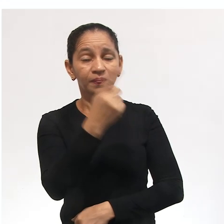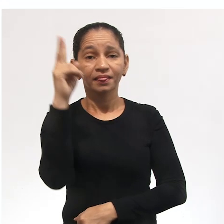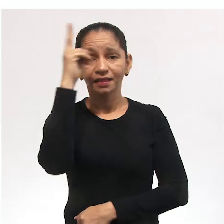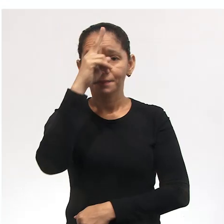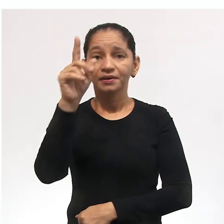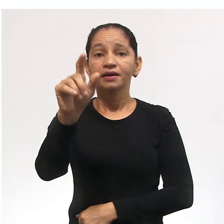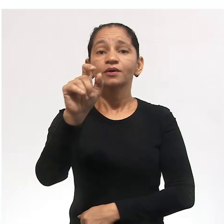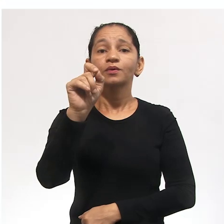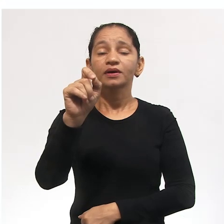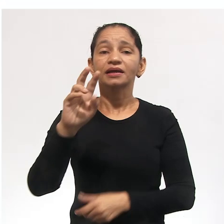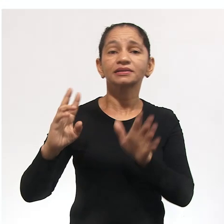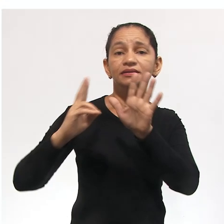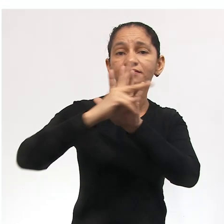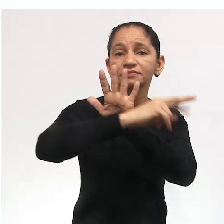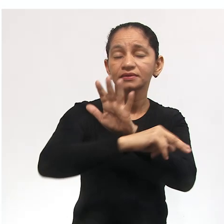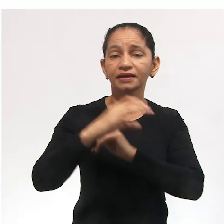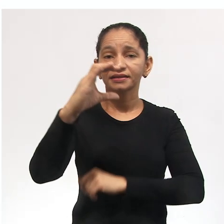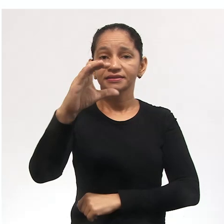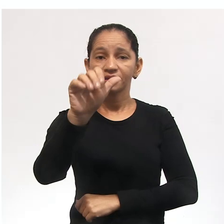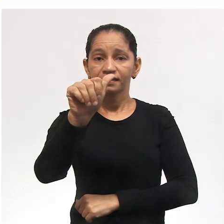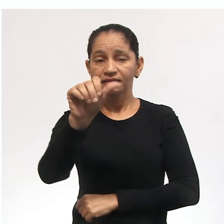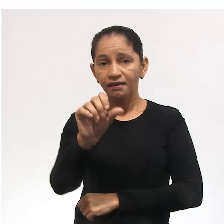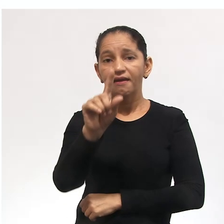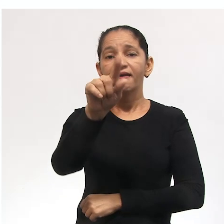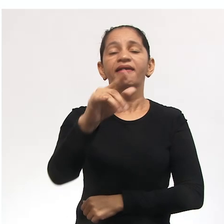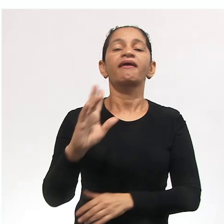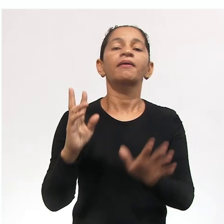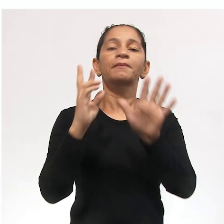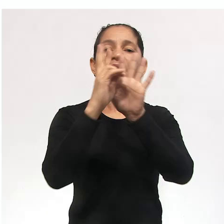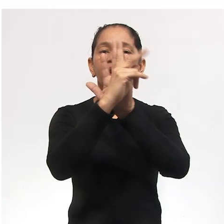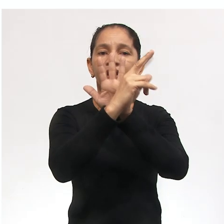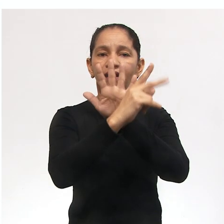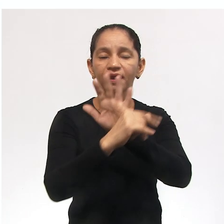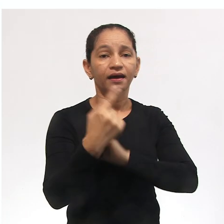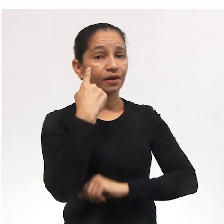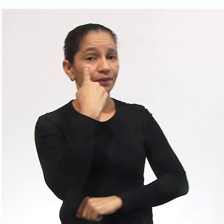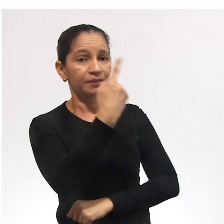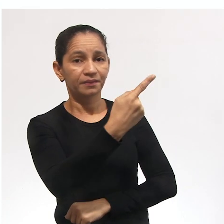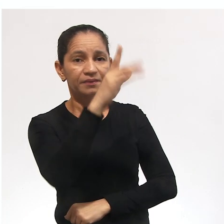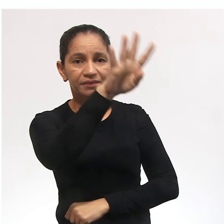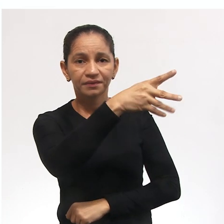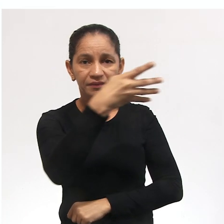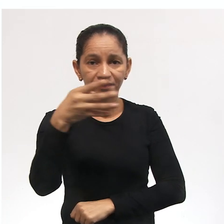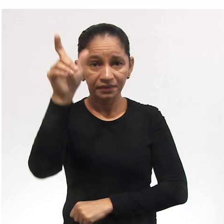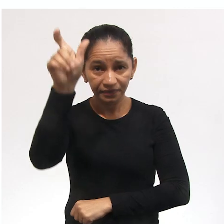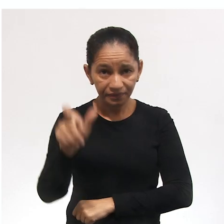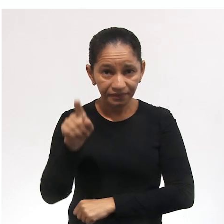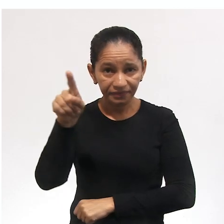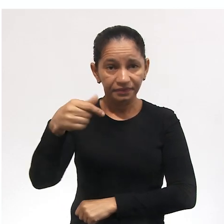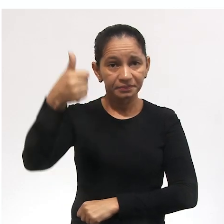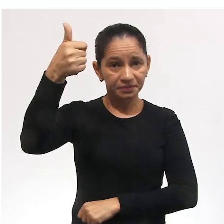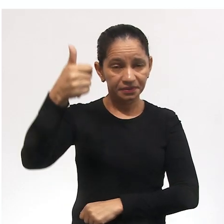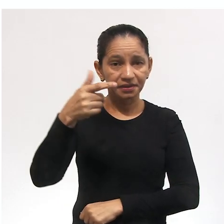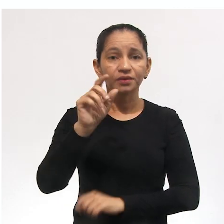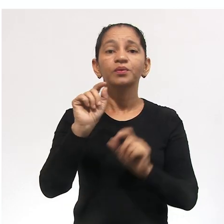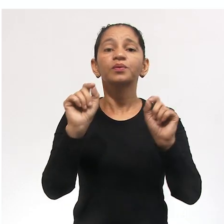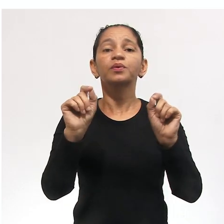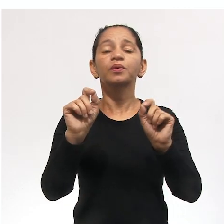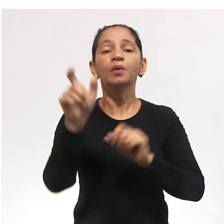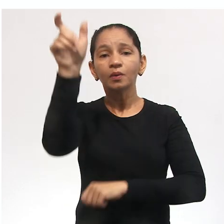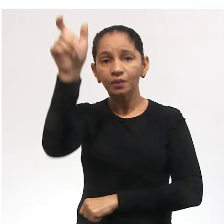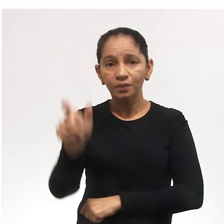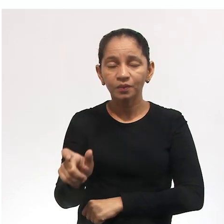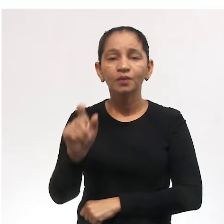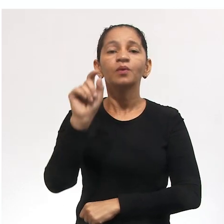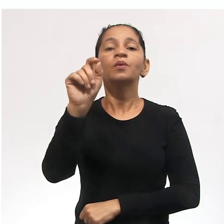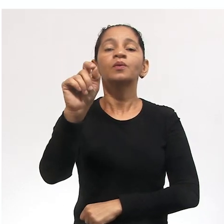Multiuso S.A., essa é a nossa companhia. Então a gente tem a primeira representação do nosso balanço sucessivo. À esquerda nós temos o grupo